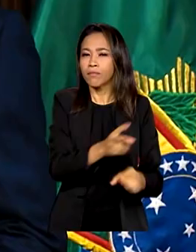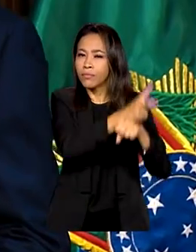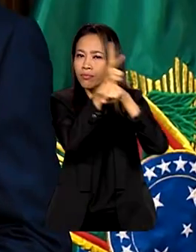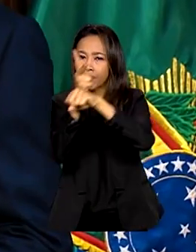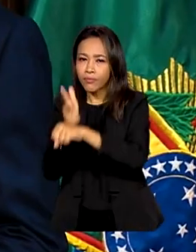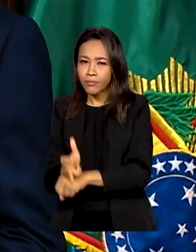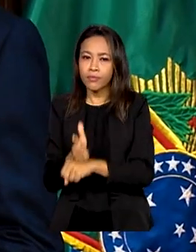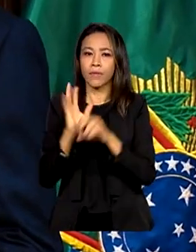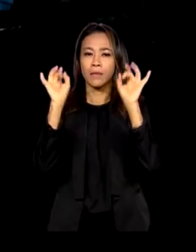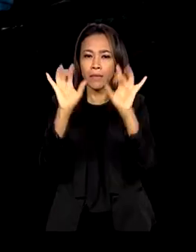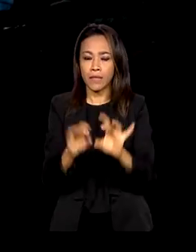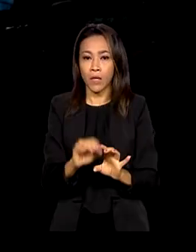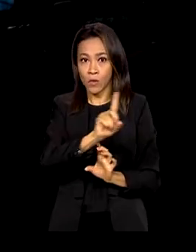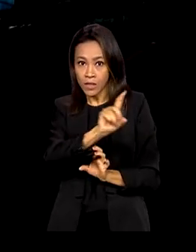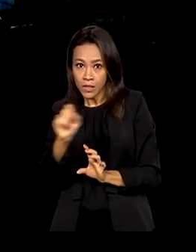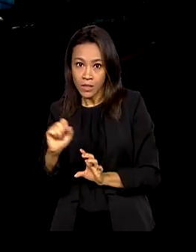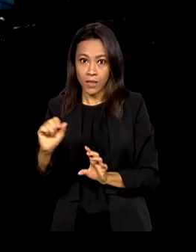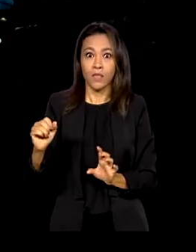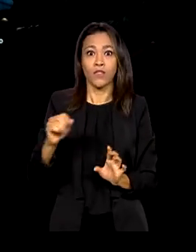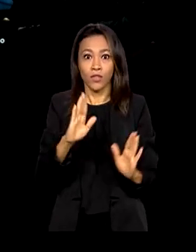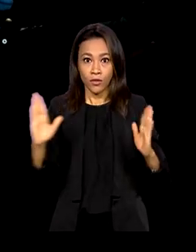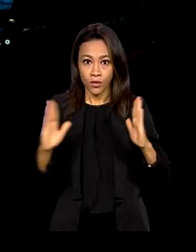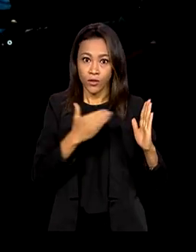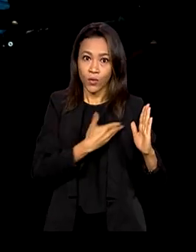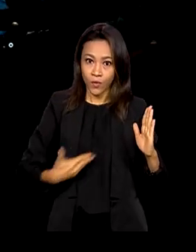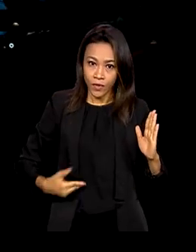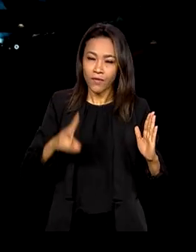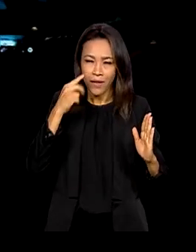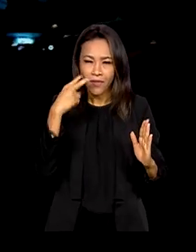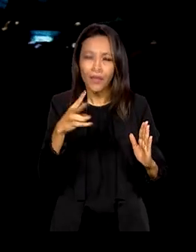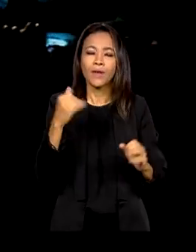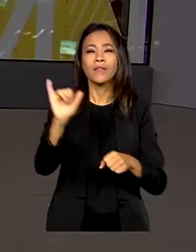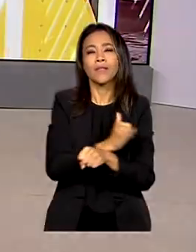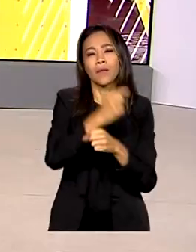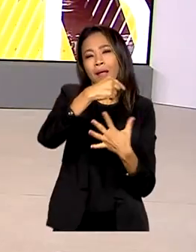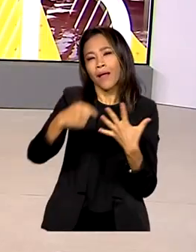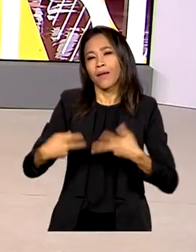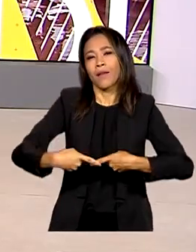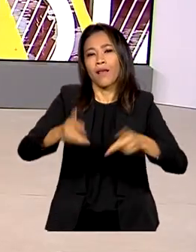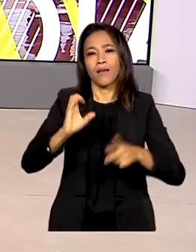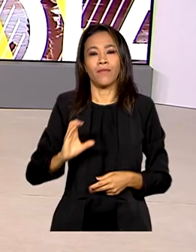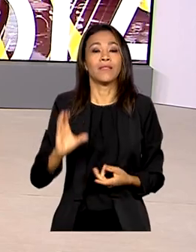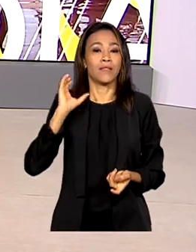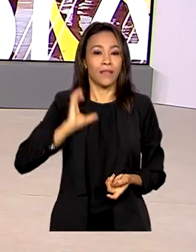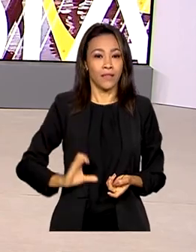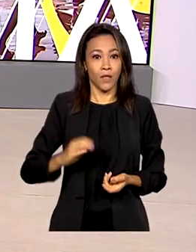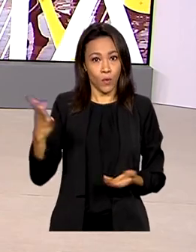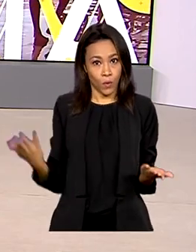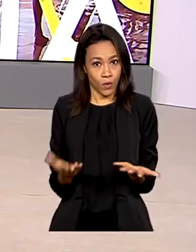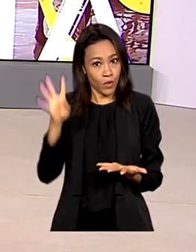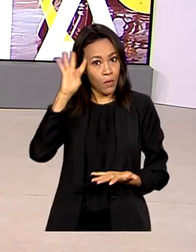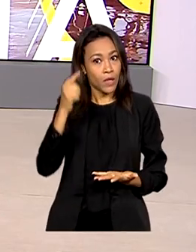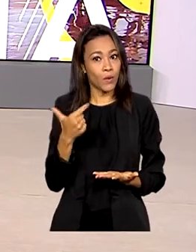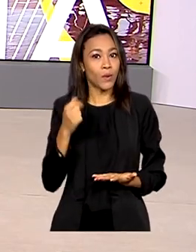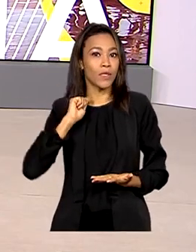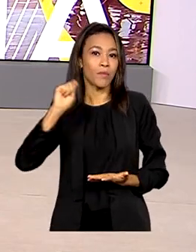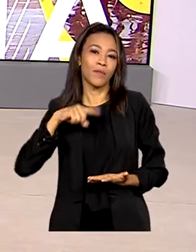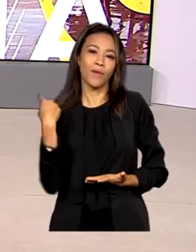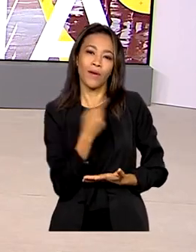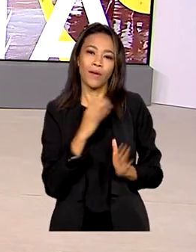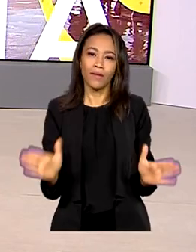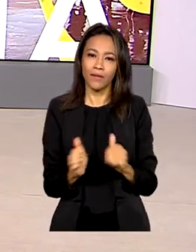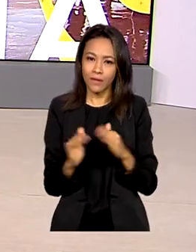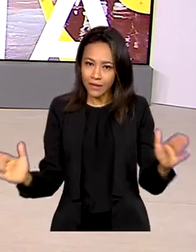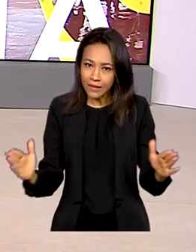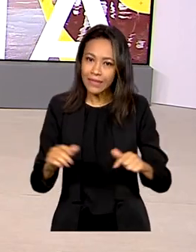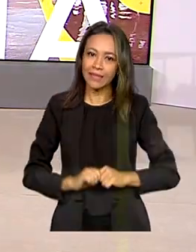primeiros dias de governo, você vai ver as ações que levam cidadania. Quarta-feira, 12 de abril, o Brasil em Dia já está